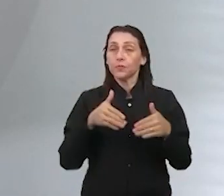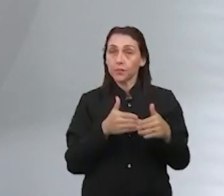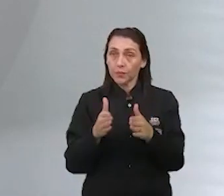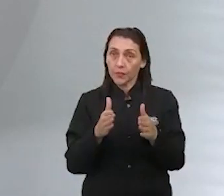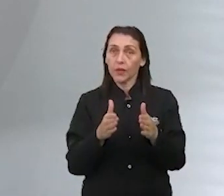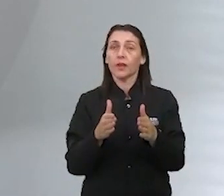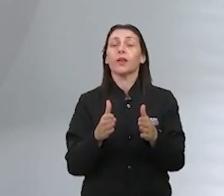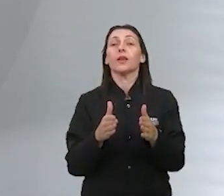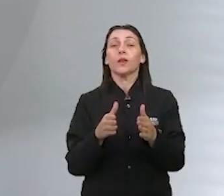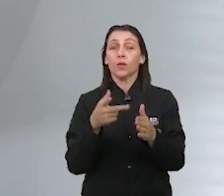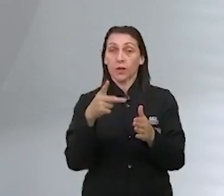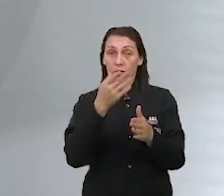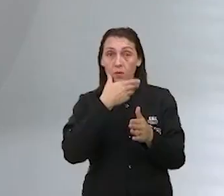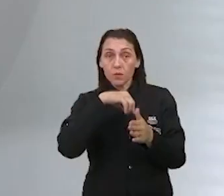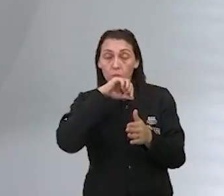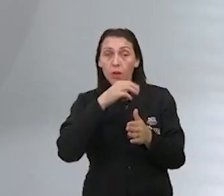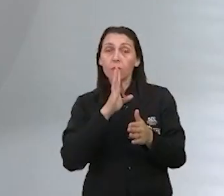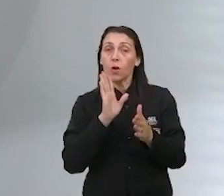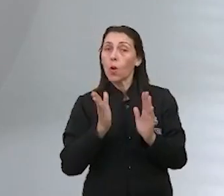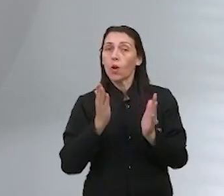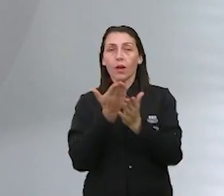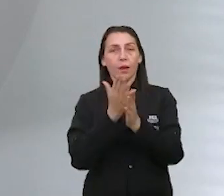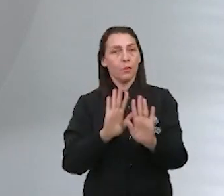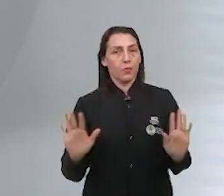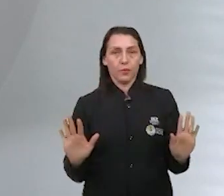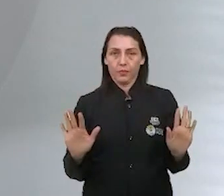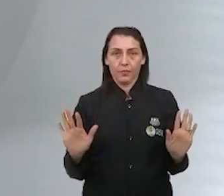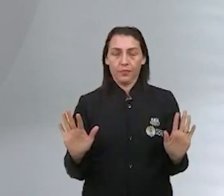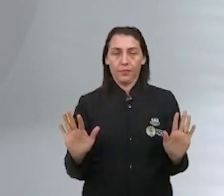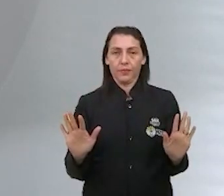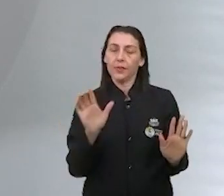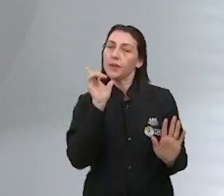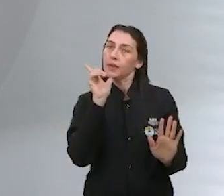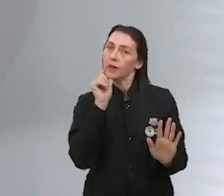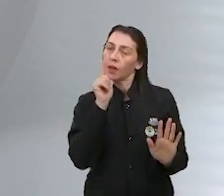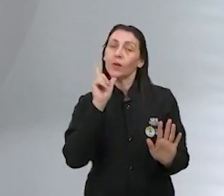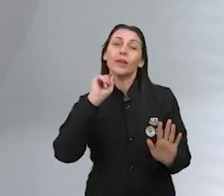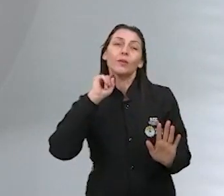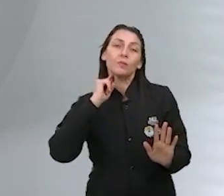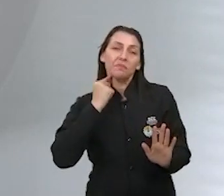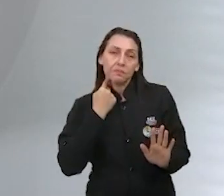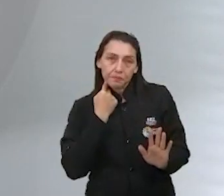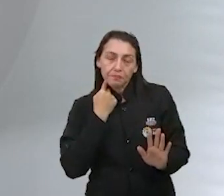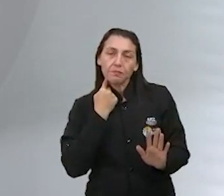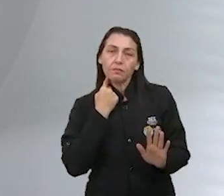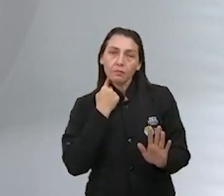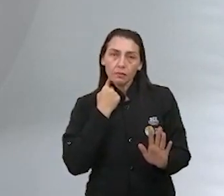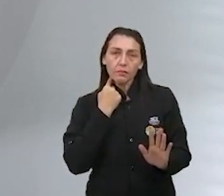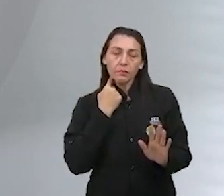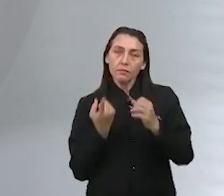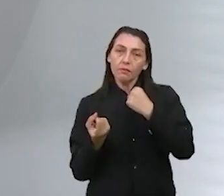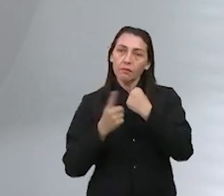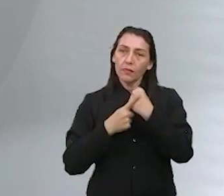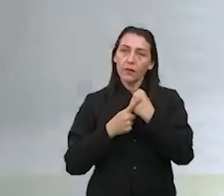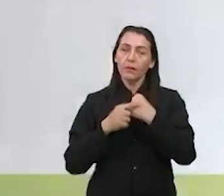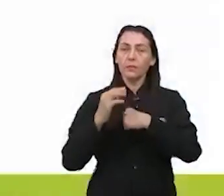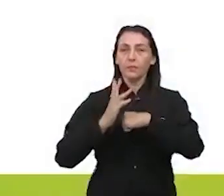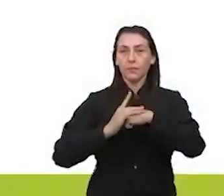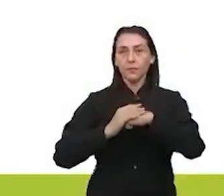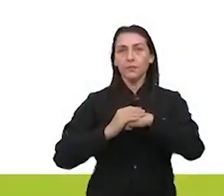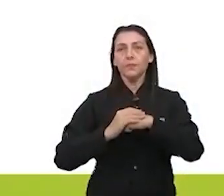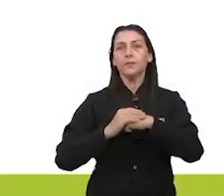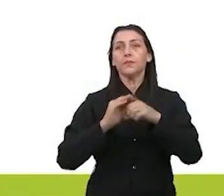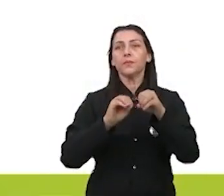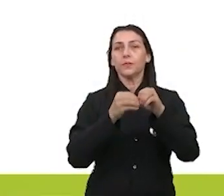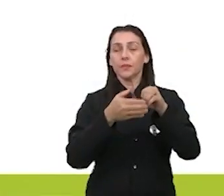igarapés que seus pais conheciam, hoje já não existem mais. Então essa água está poluída, ela está contaminada, tá?